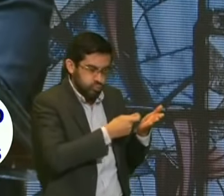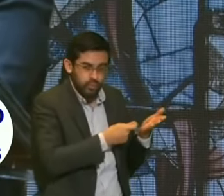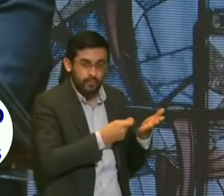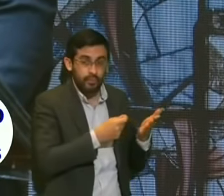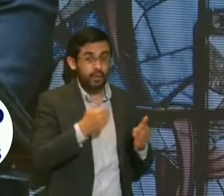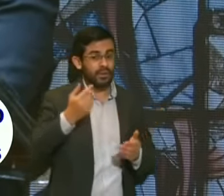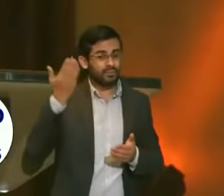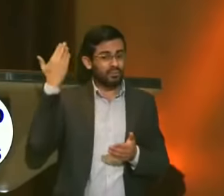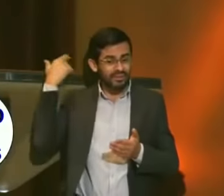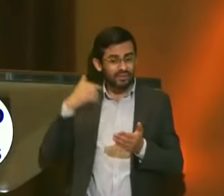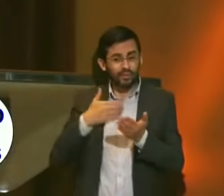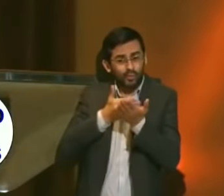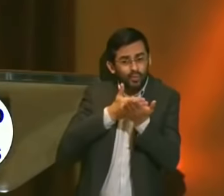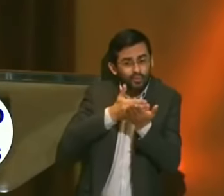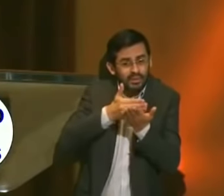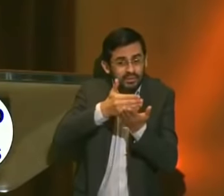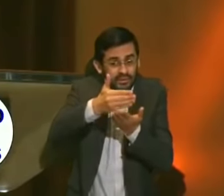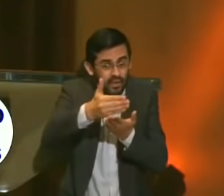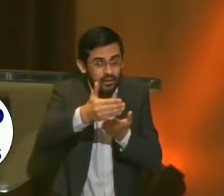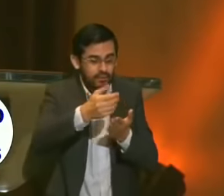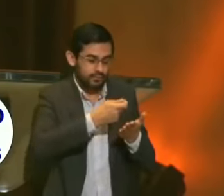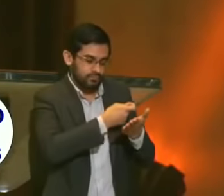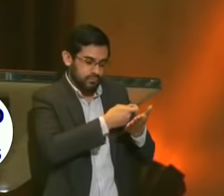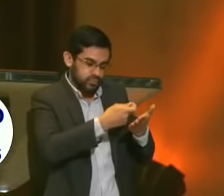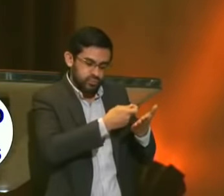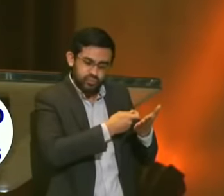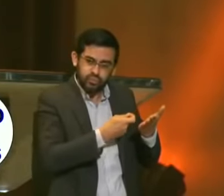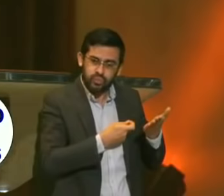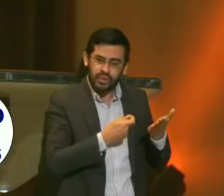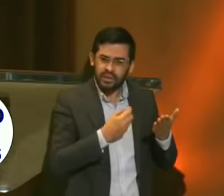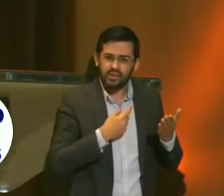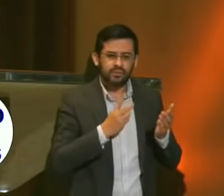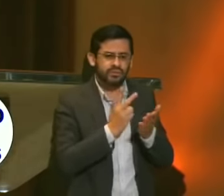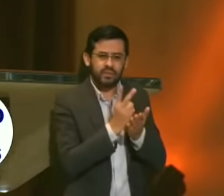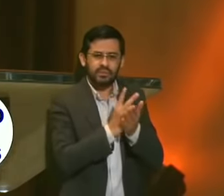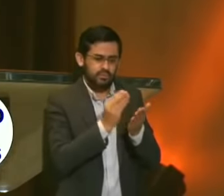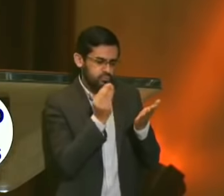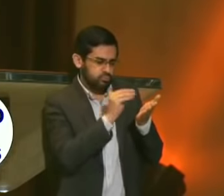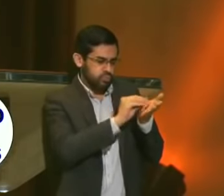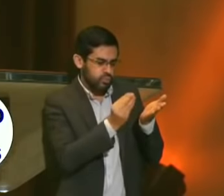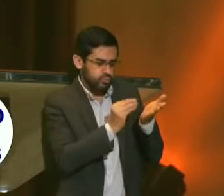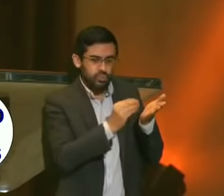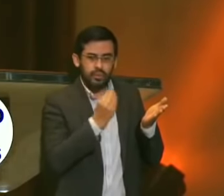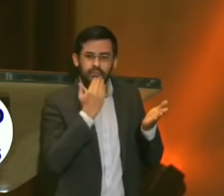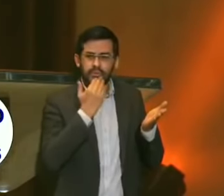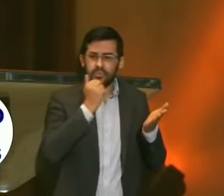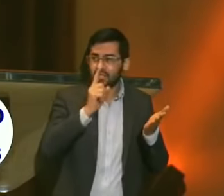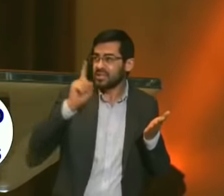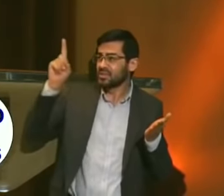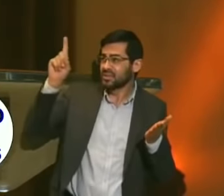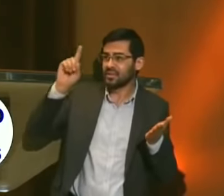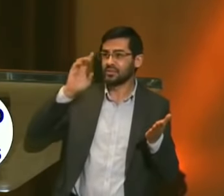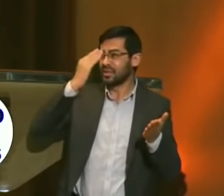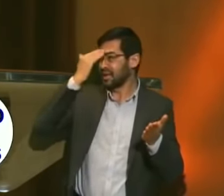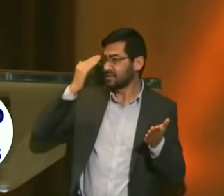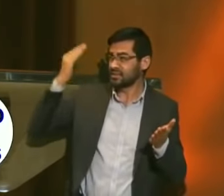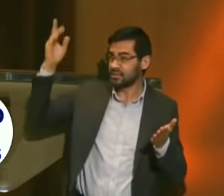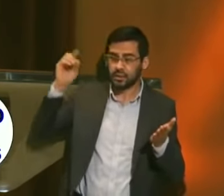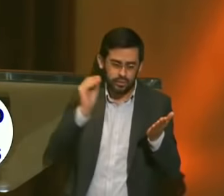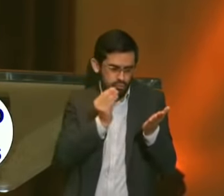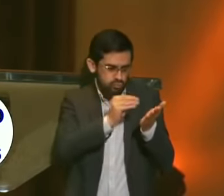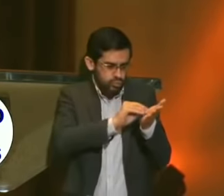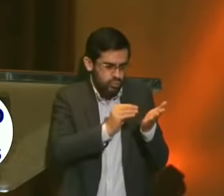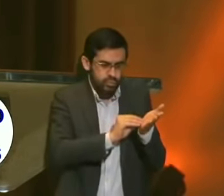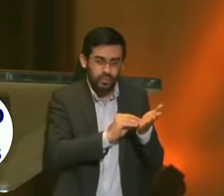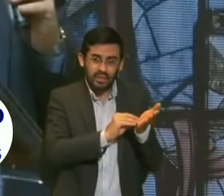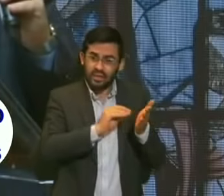a escrever esse livro de oração, onde eu coloco ali os meus pedidos, os meus agradecimentos, eu tinha